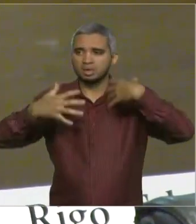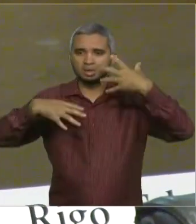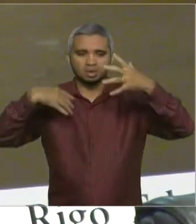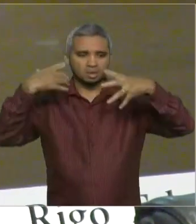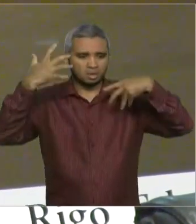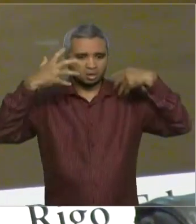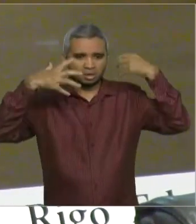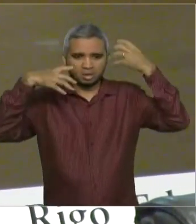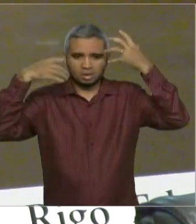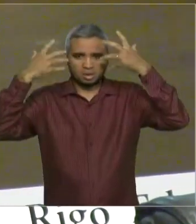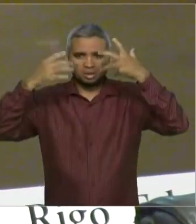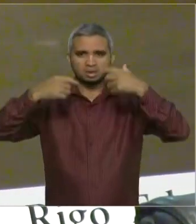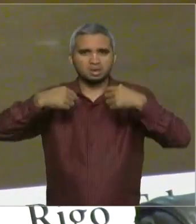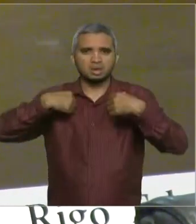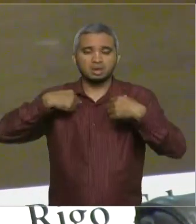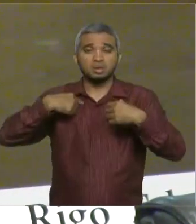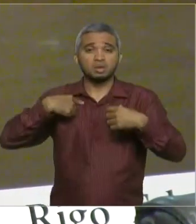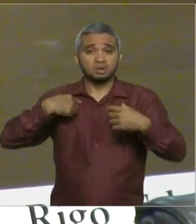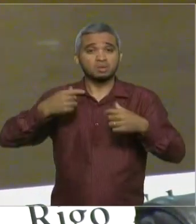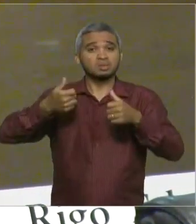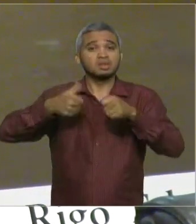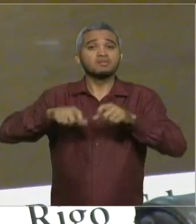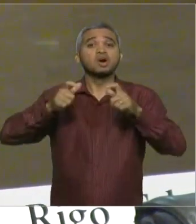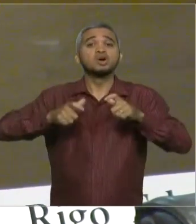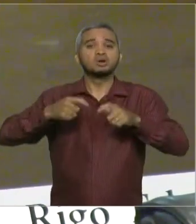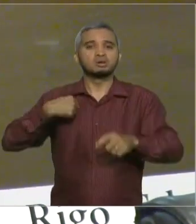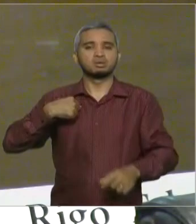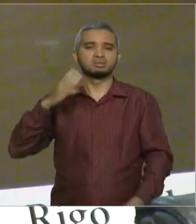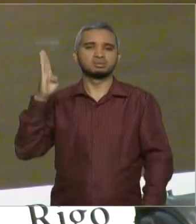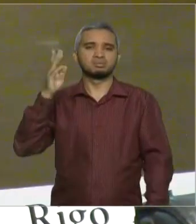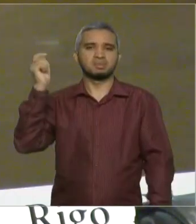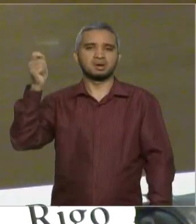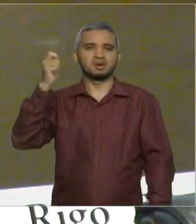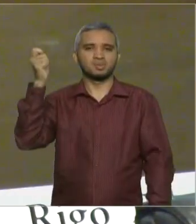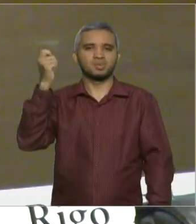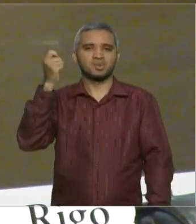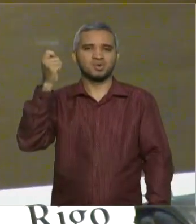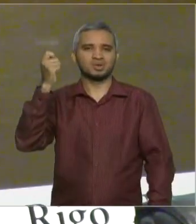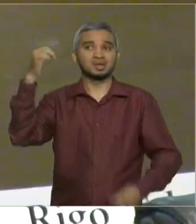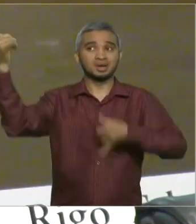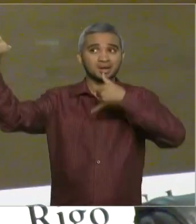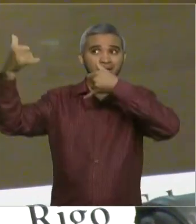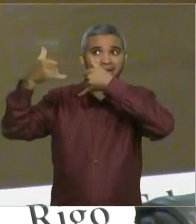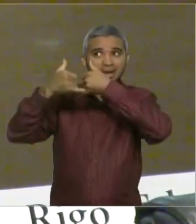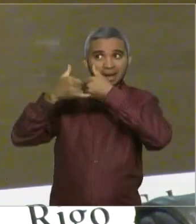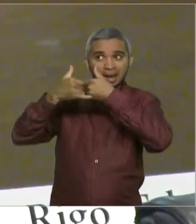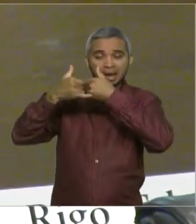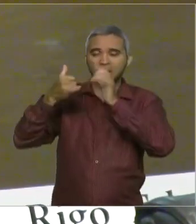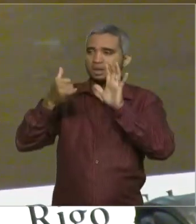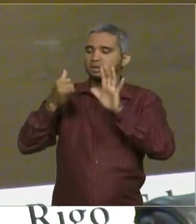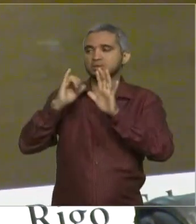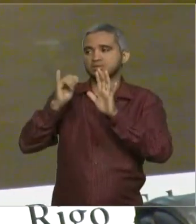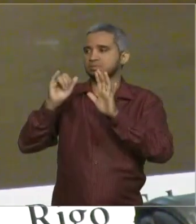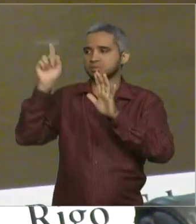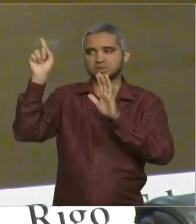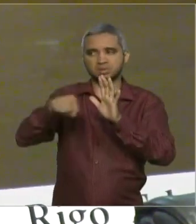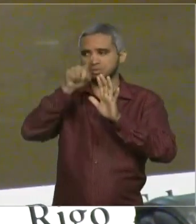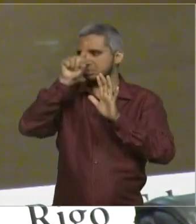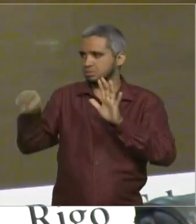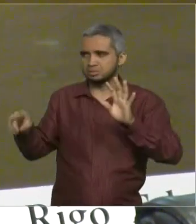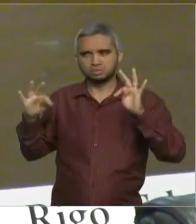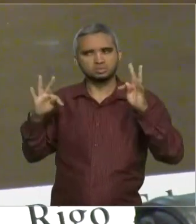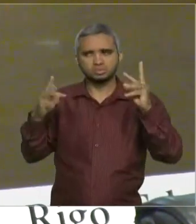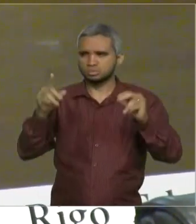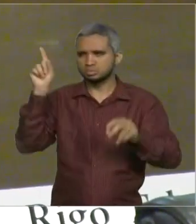cancelamos, eu estava em Barra do Corda, e nós cancelamos todos os compromissos do dia seguinte. ficamos atentos às notícias,